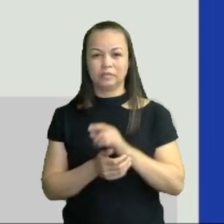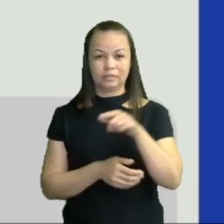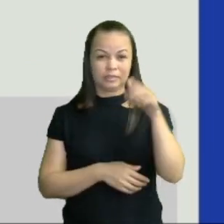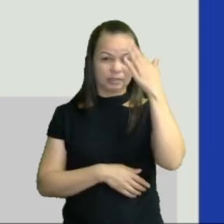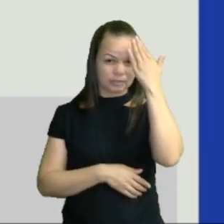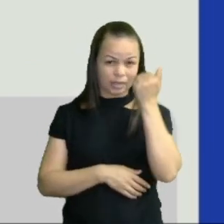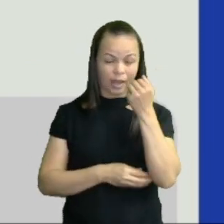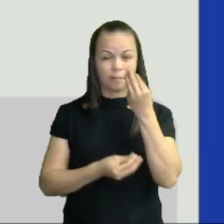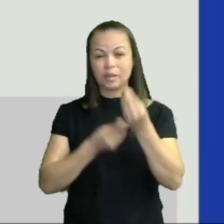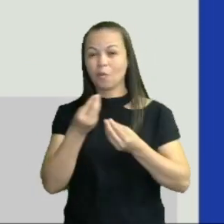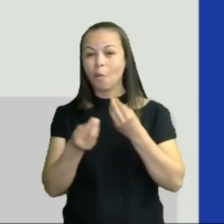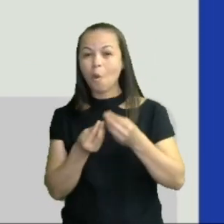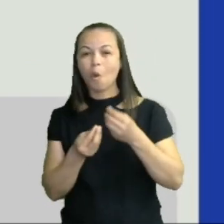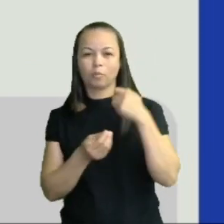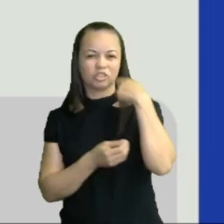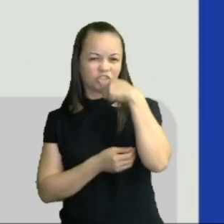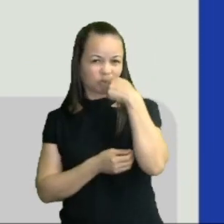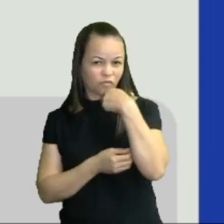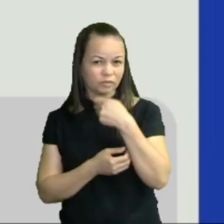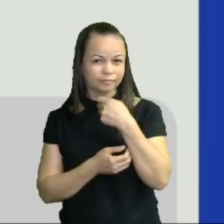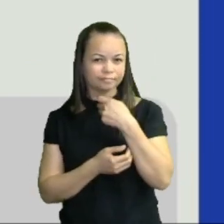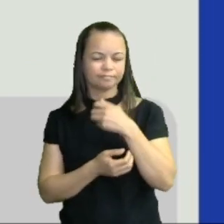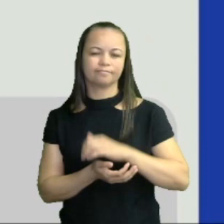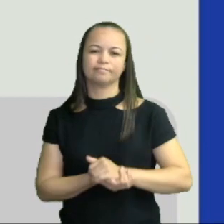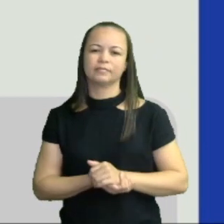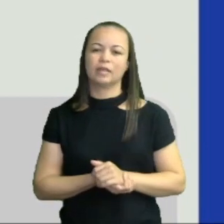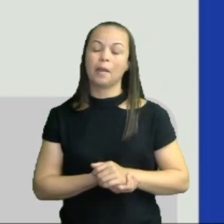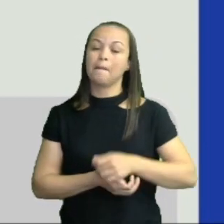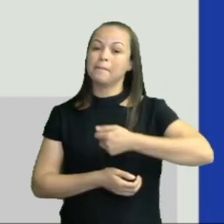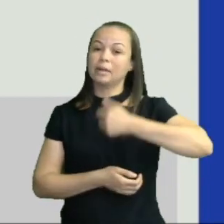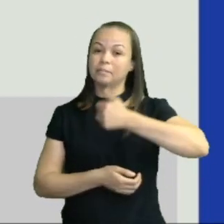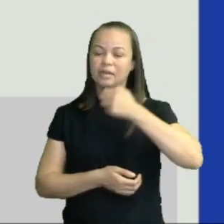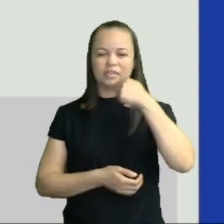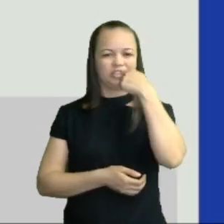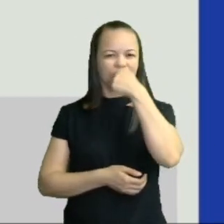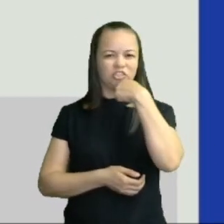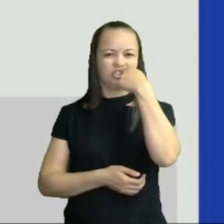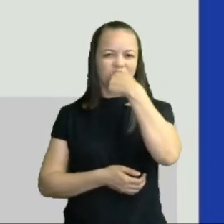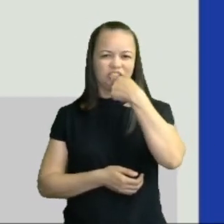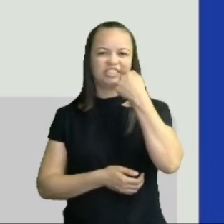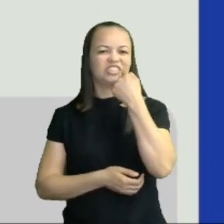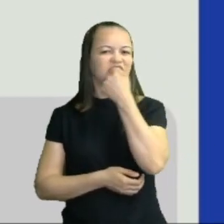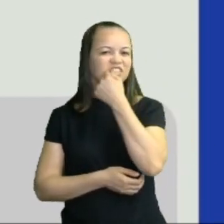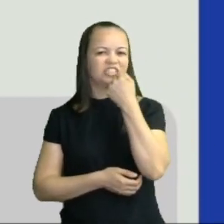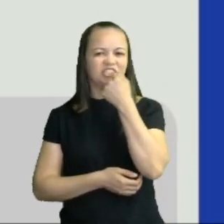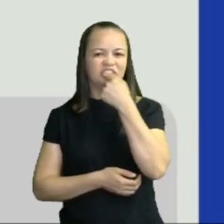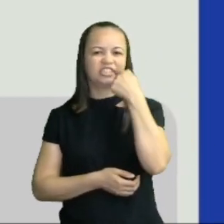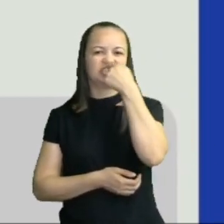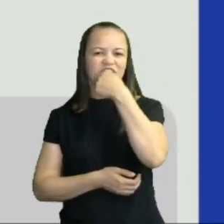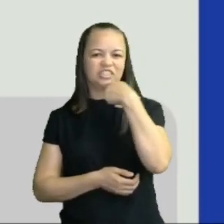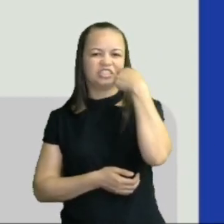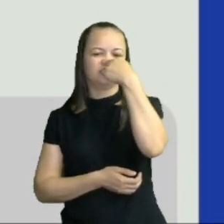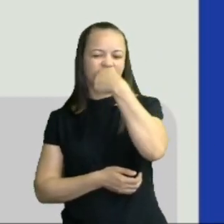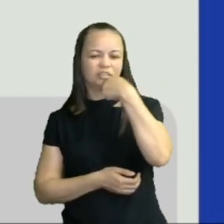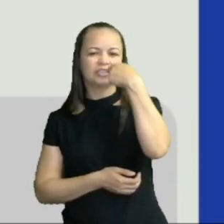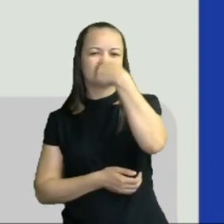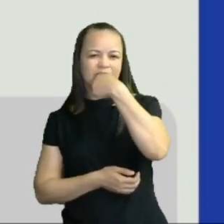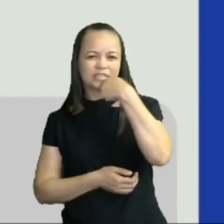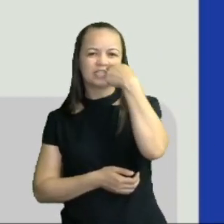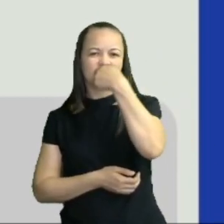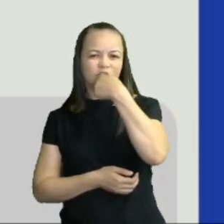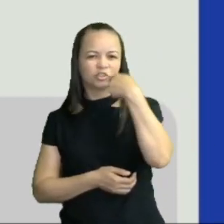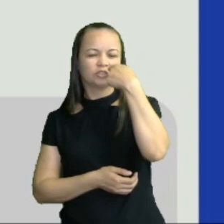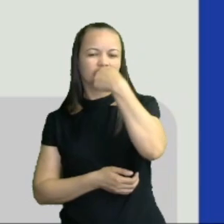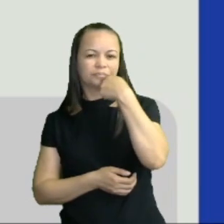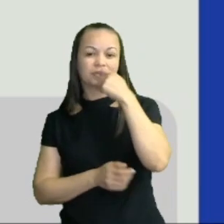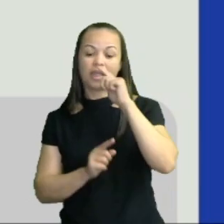de escovação, como funciona? Então, você escova primeiro os dentes da frente em movimentos